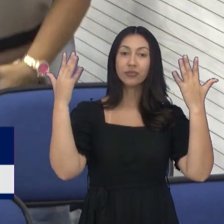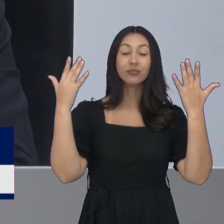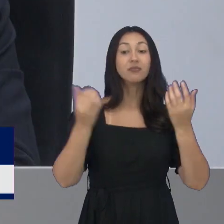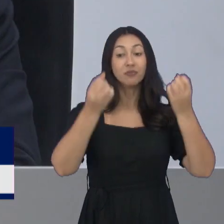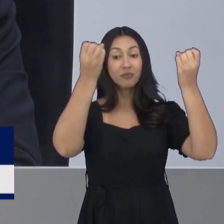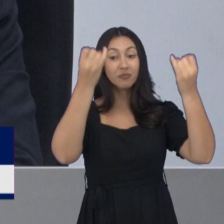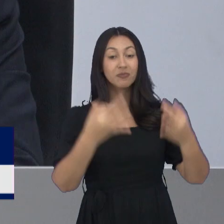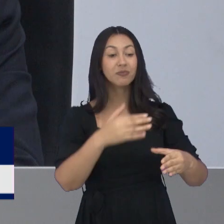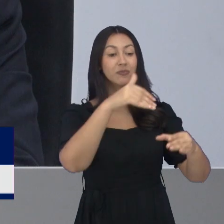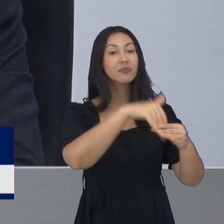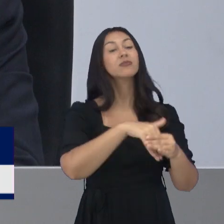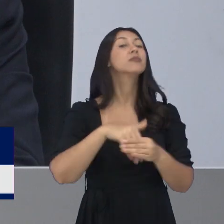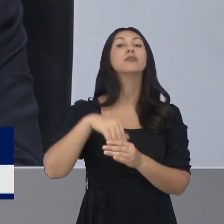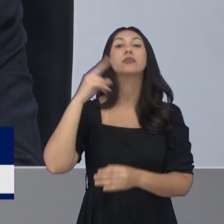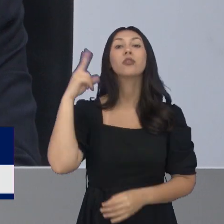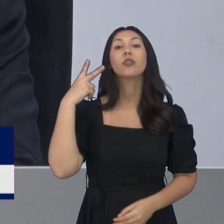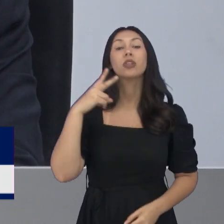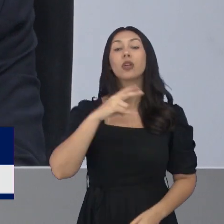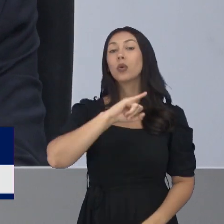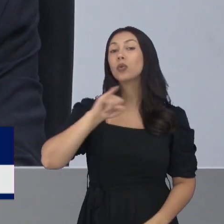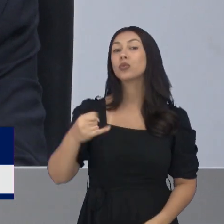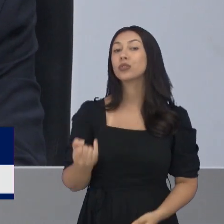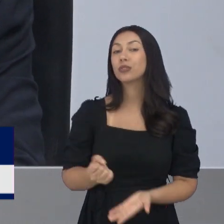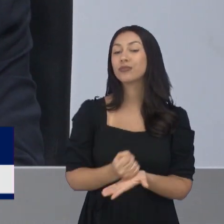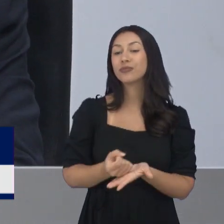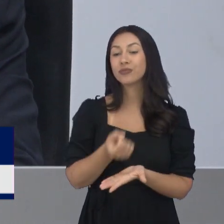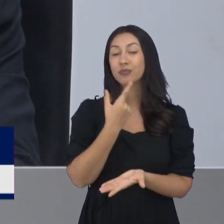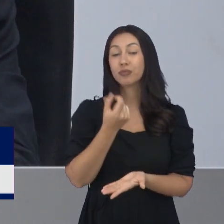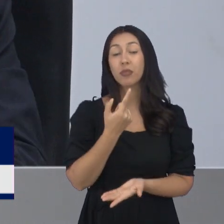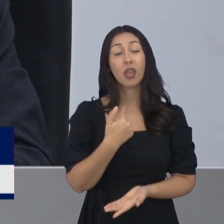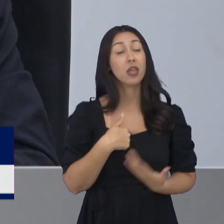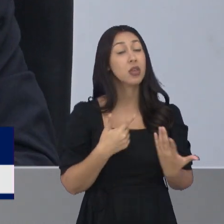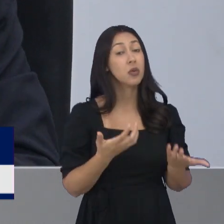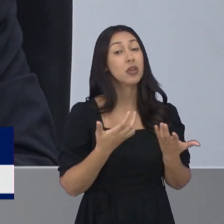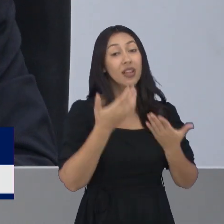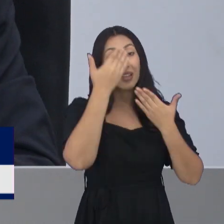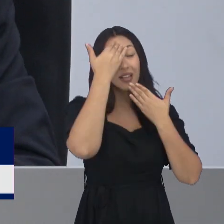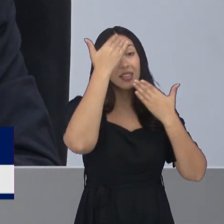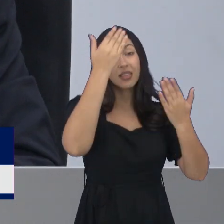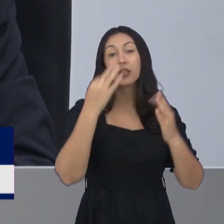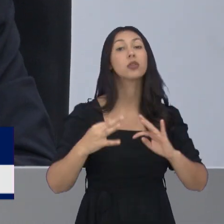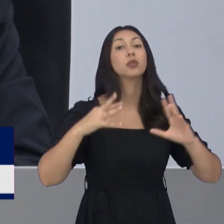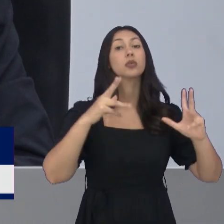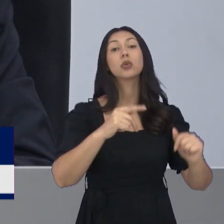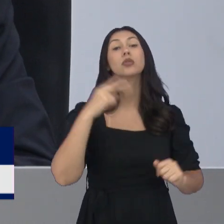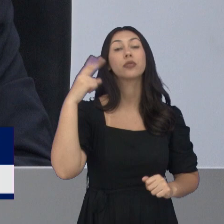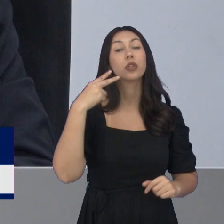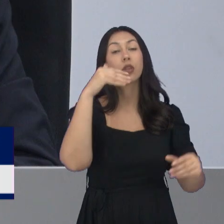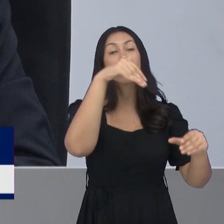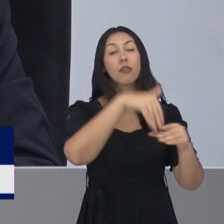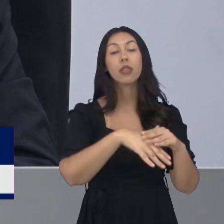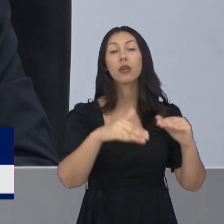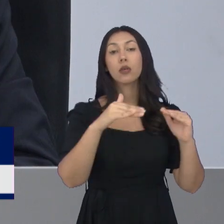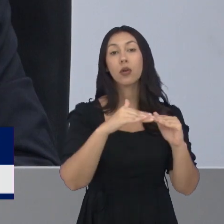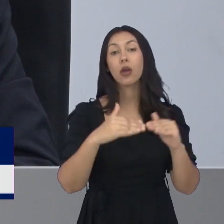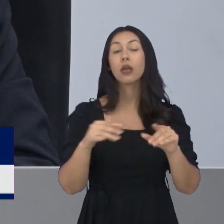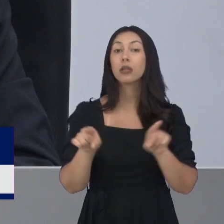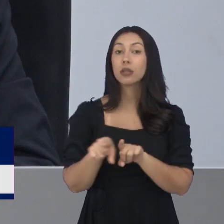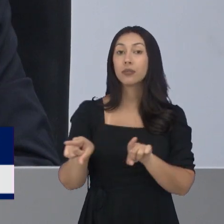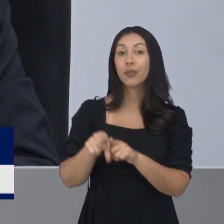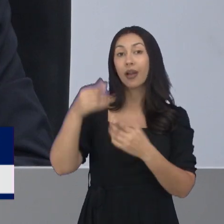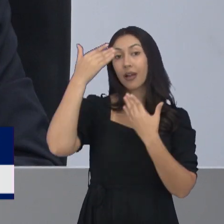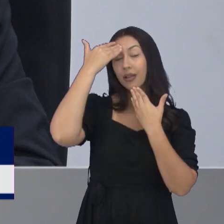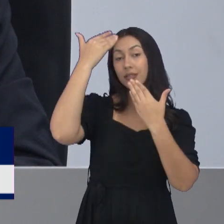Justificativo de votação, vereador Júnior da Farmácia. Senhor presidente, só queria agradecer a todos os vereadores pela votação, agradecer a família mais uma vez